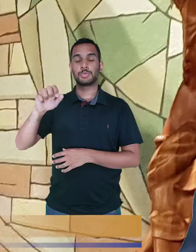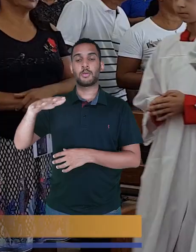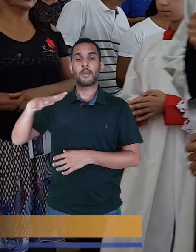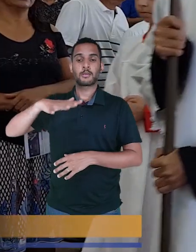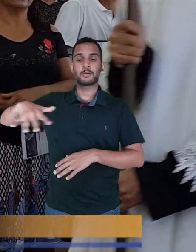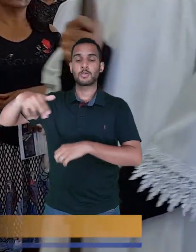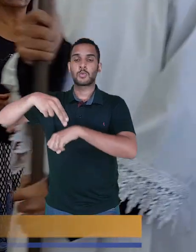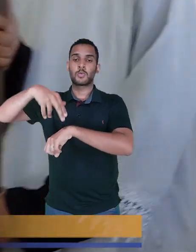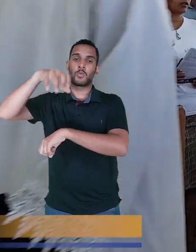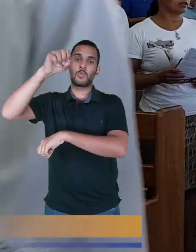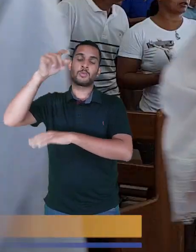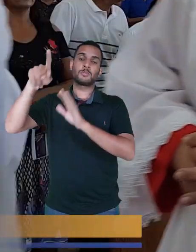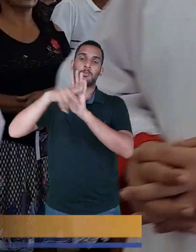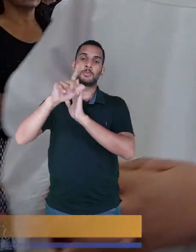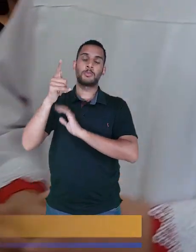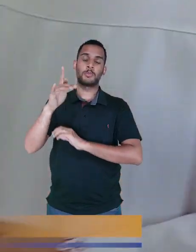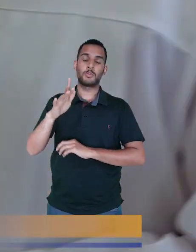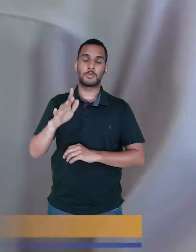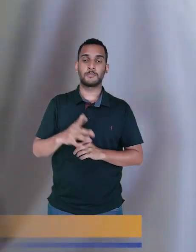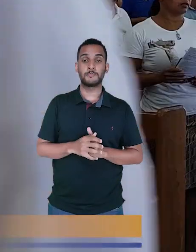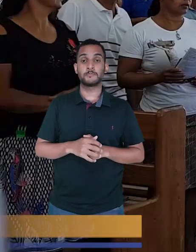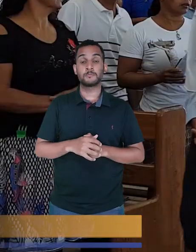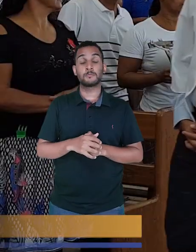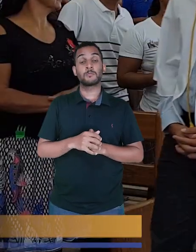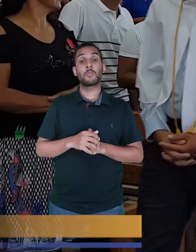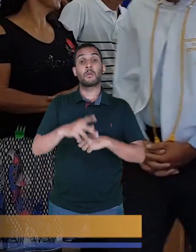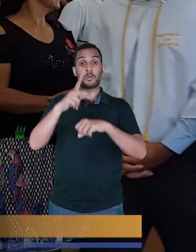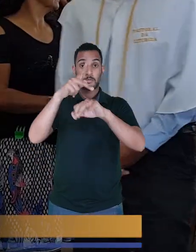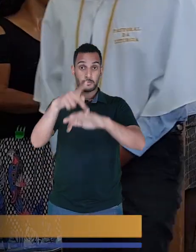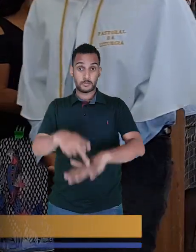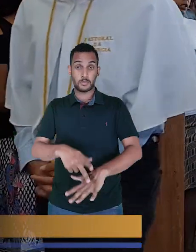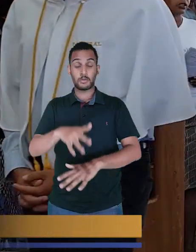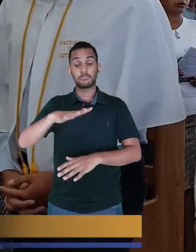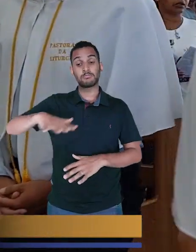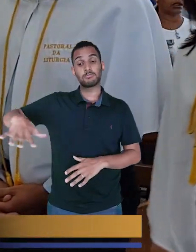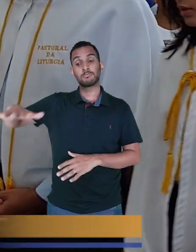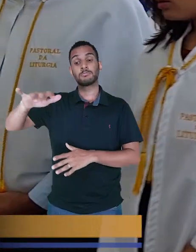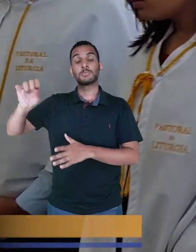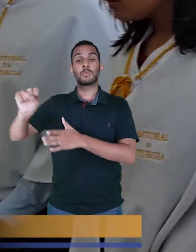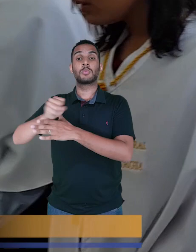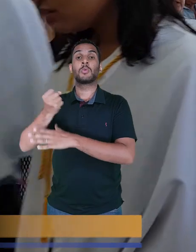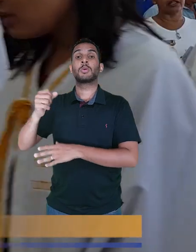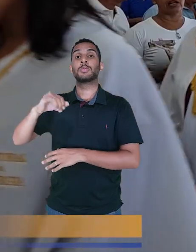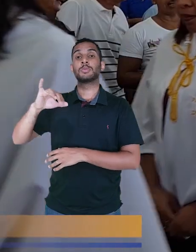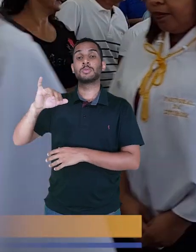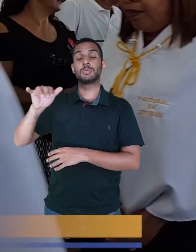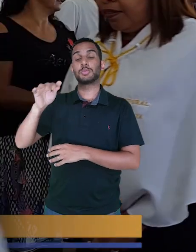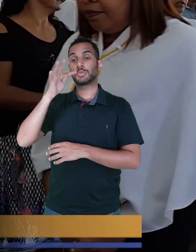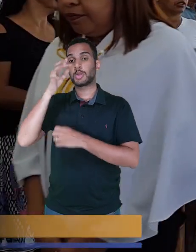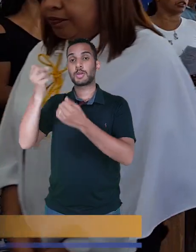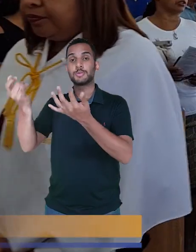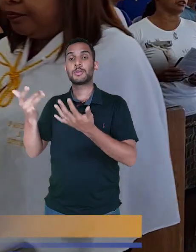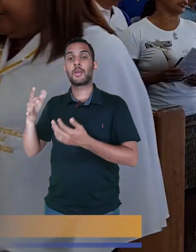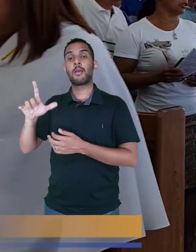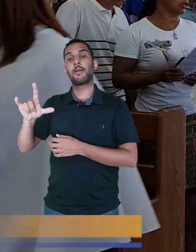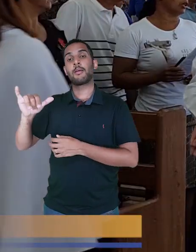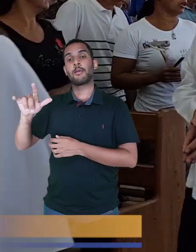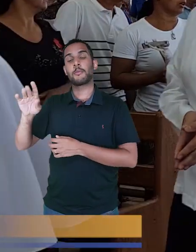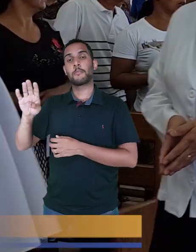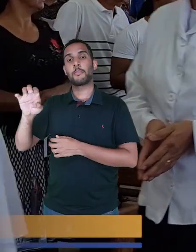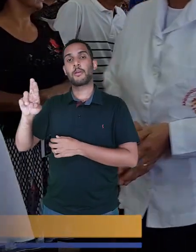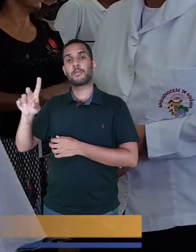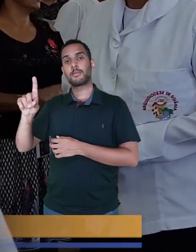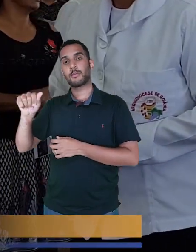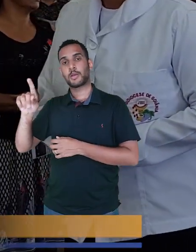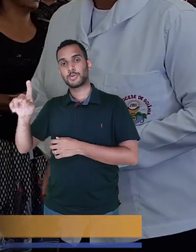Goiânia. A paróquia Nossa Senhora da Libertação está localizada no bairro Jardim Liberdade, na região noroeste